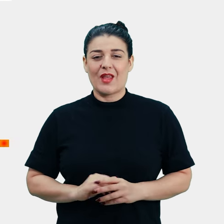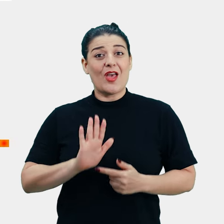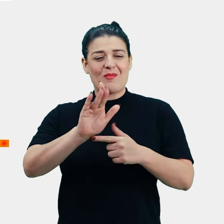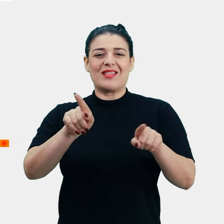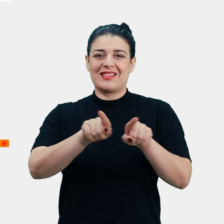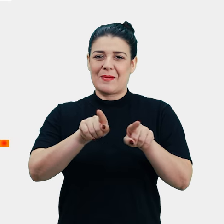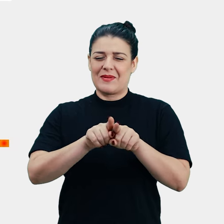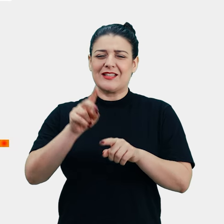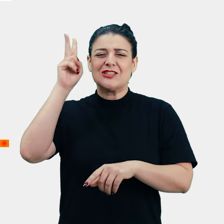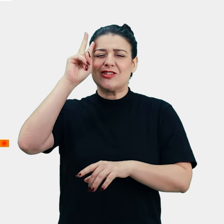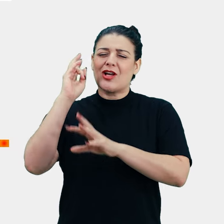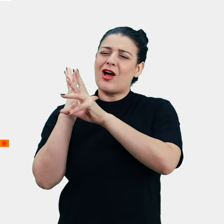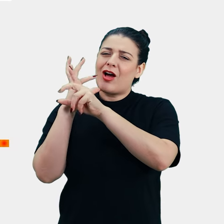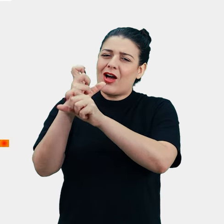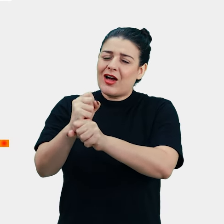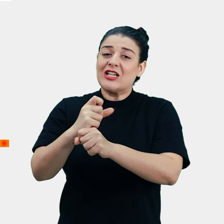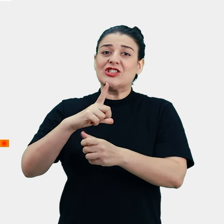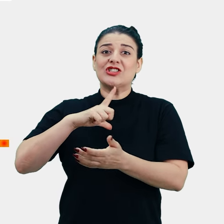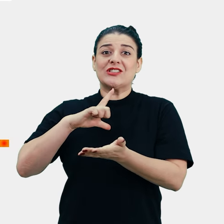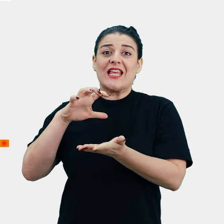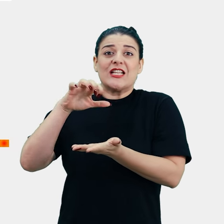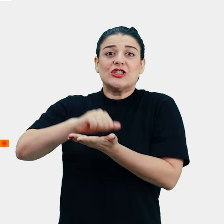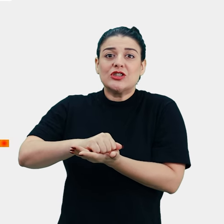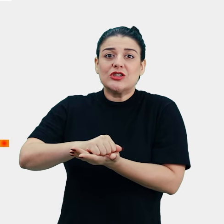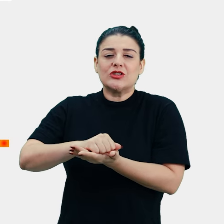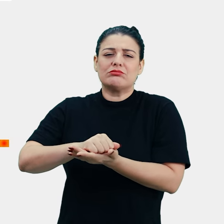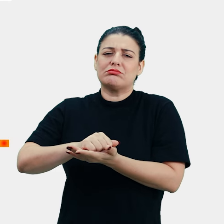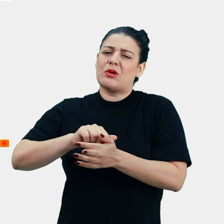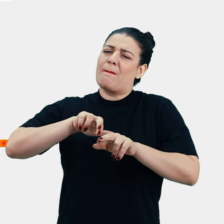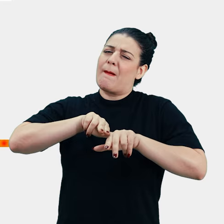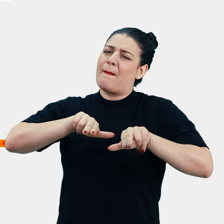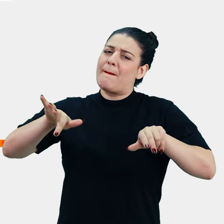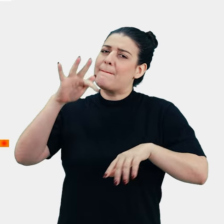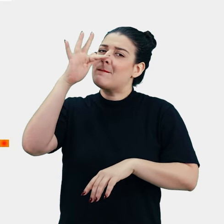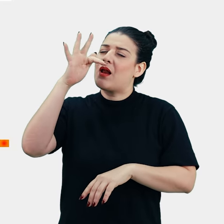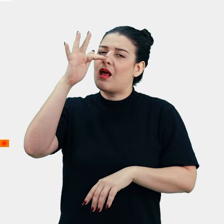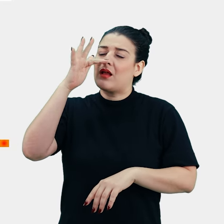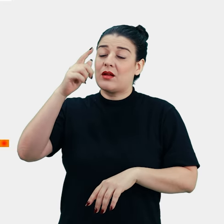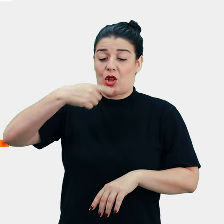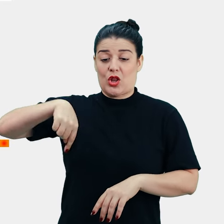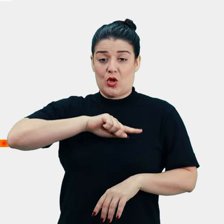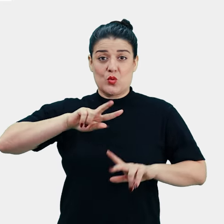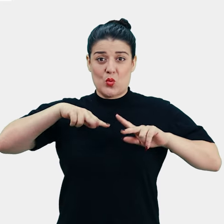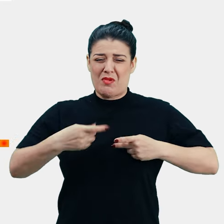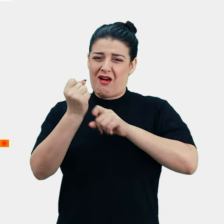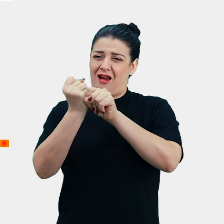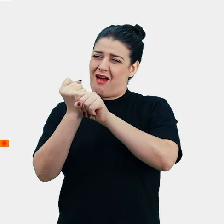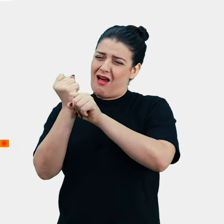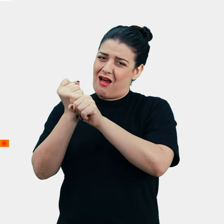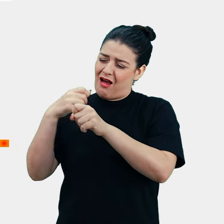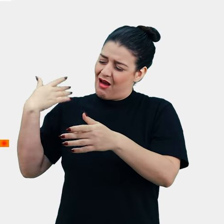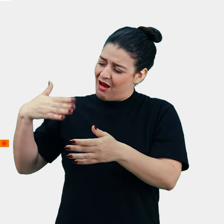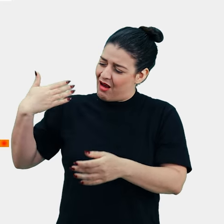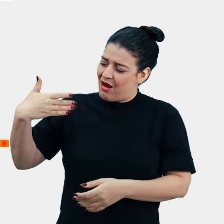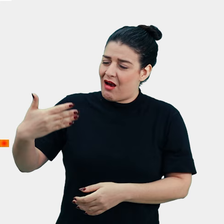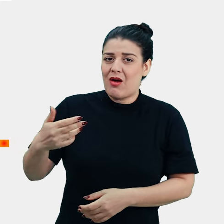históricos onde é possível encontrar registros de diversas plantas utilizadas pela humanidade.